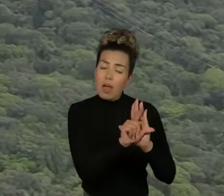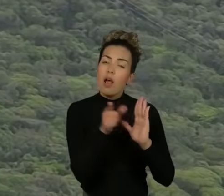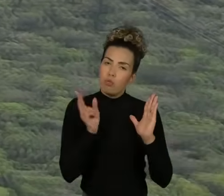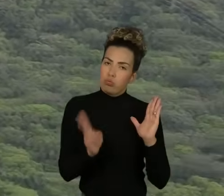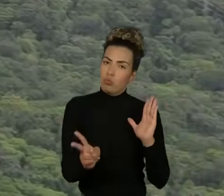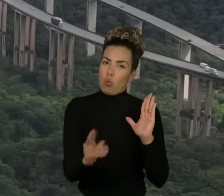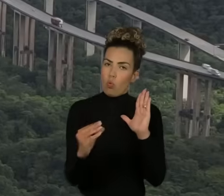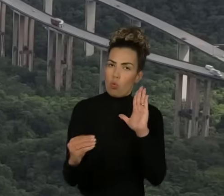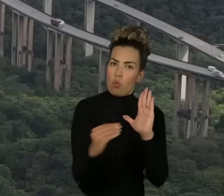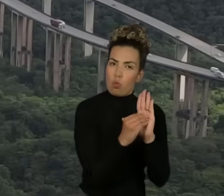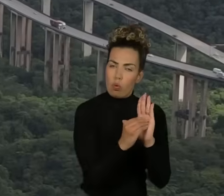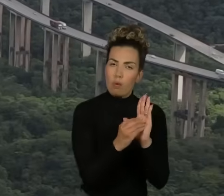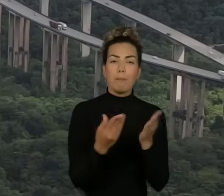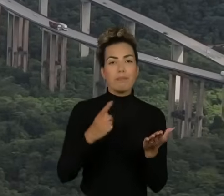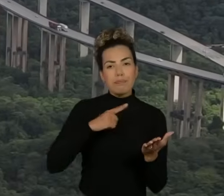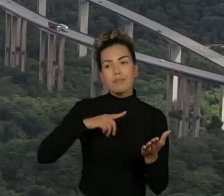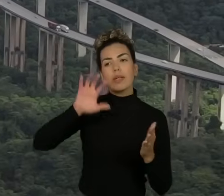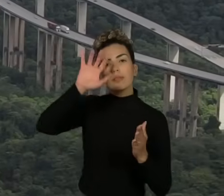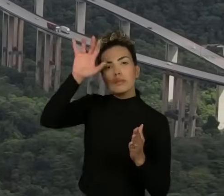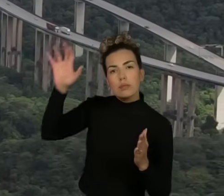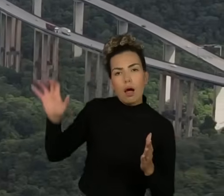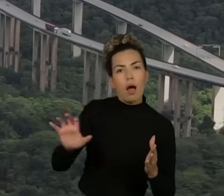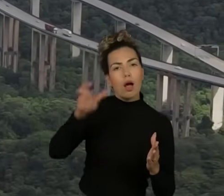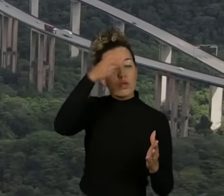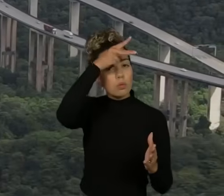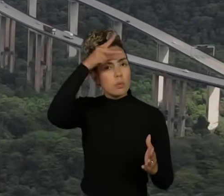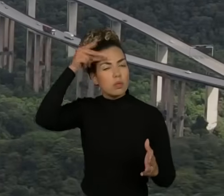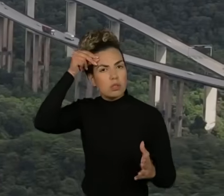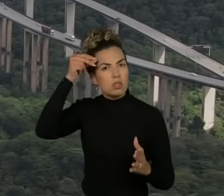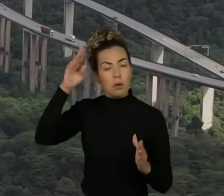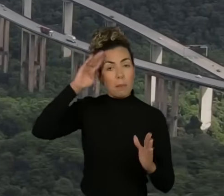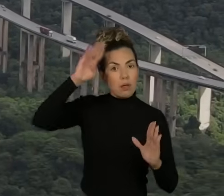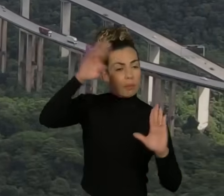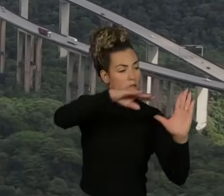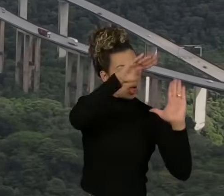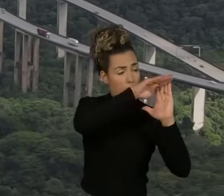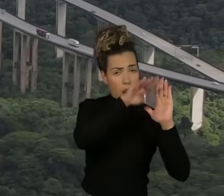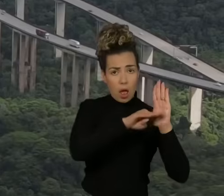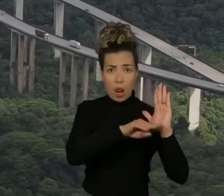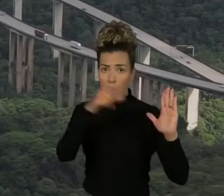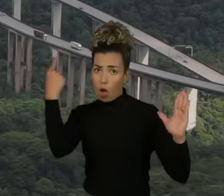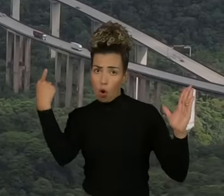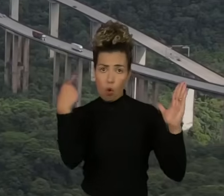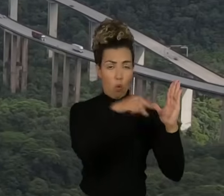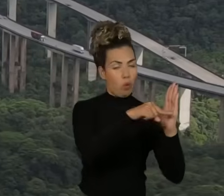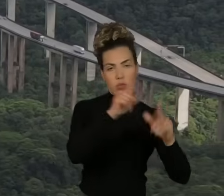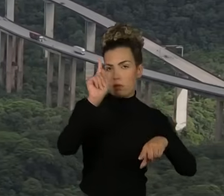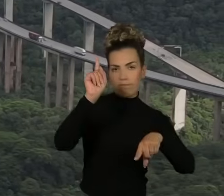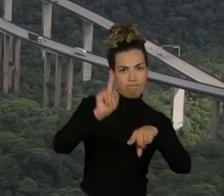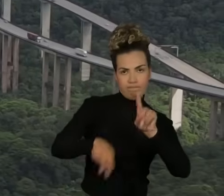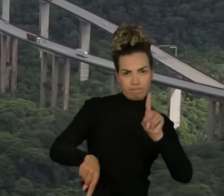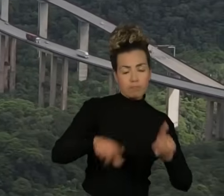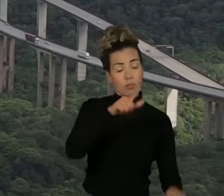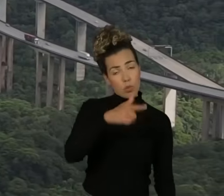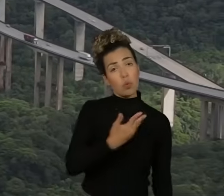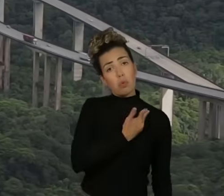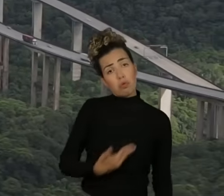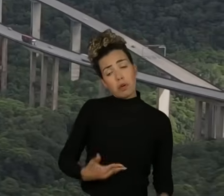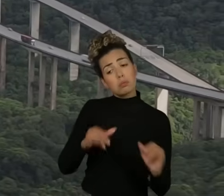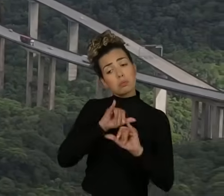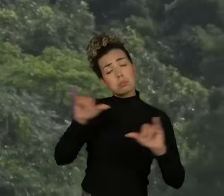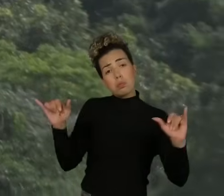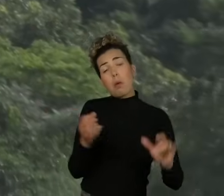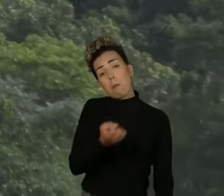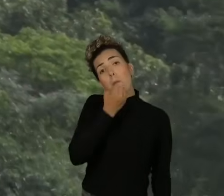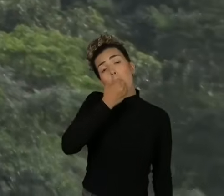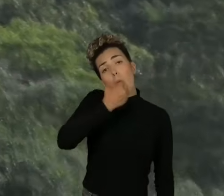mantida. Estados e municípios não poderão se sobrepor às decisões federais. O governo aponta como positivo o fato